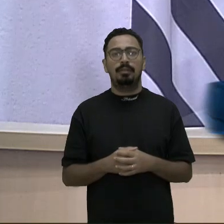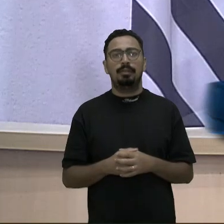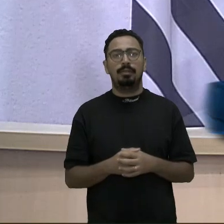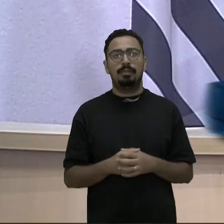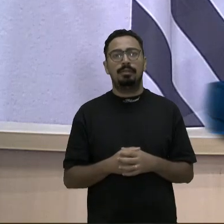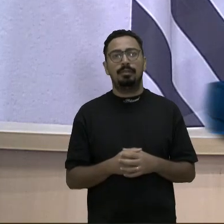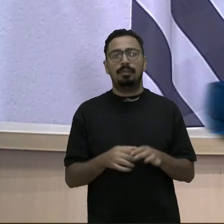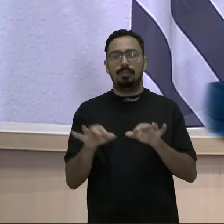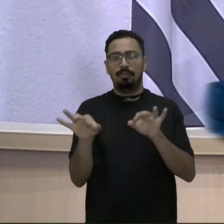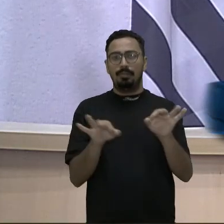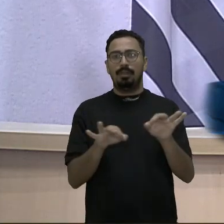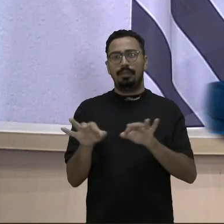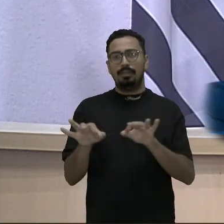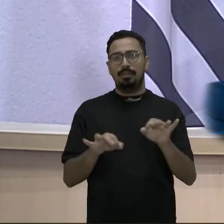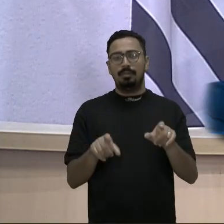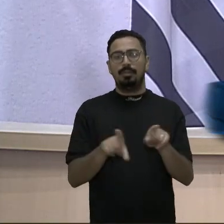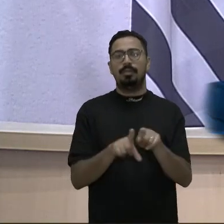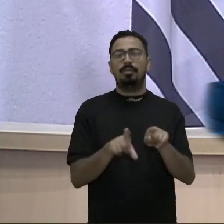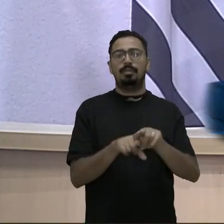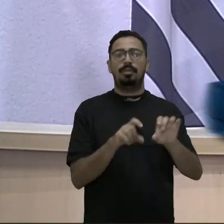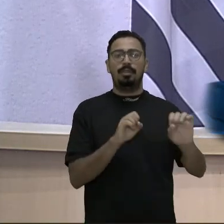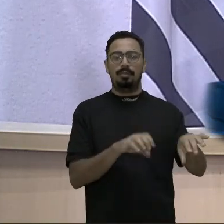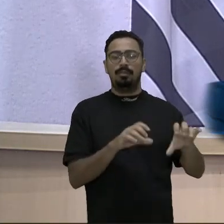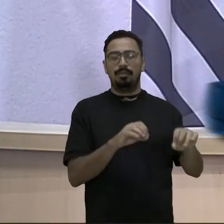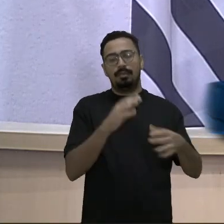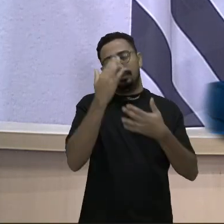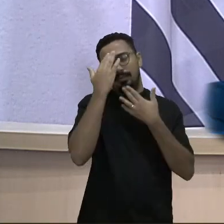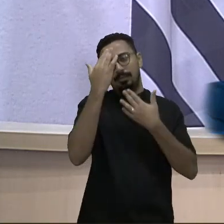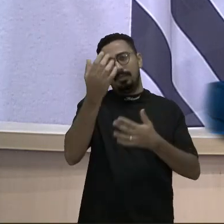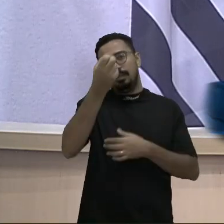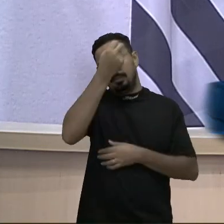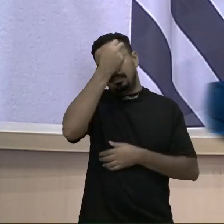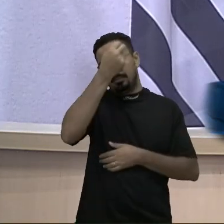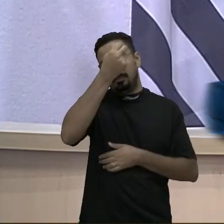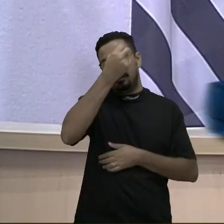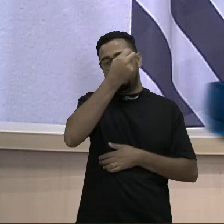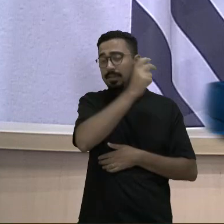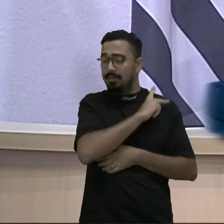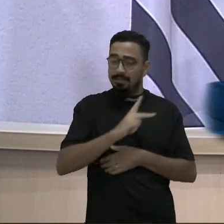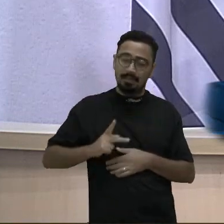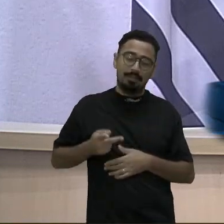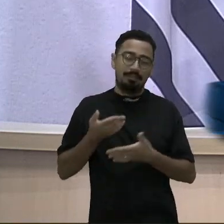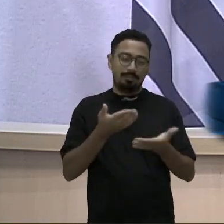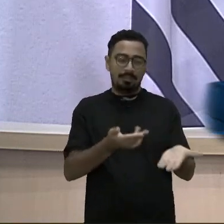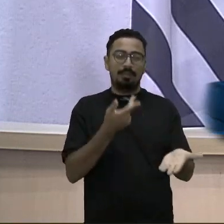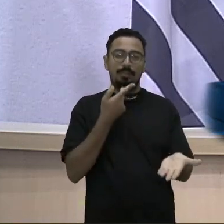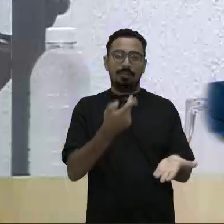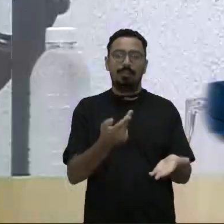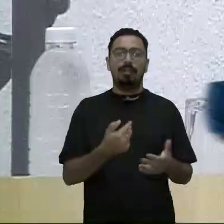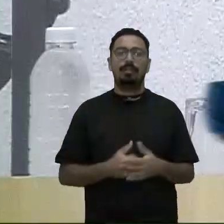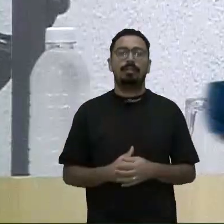o planejamento e a educação. Obrigada, presidente. São essas minhas considerações.